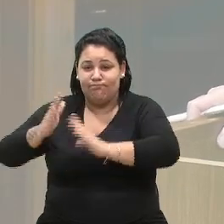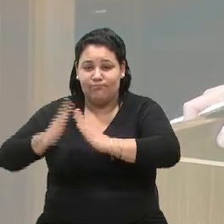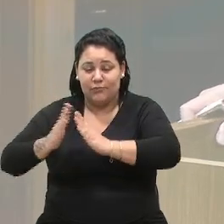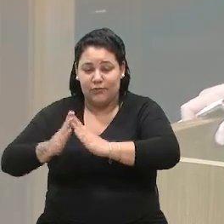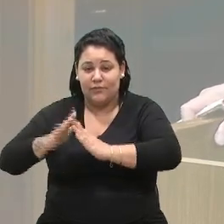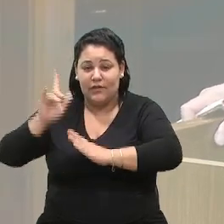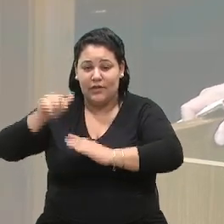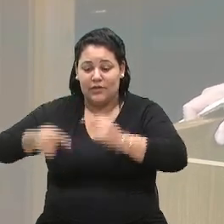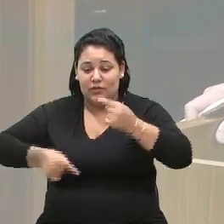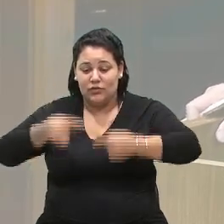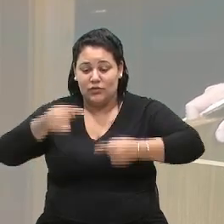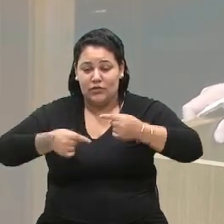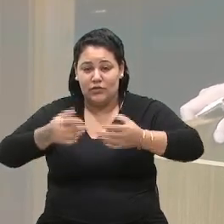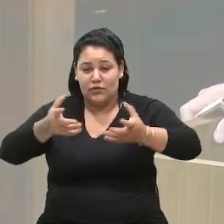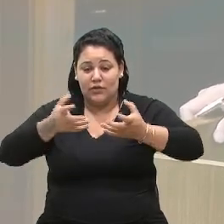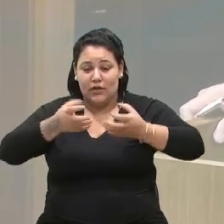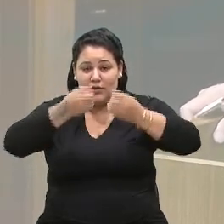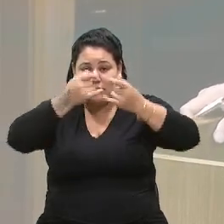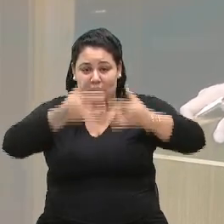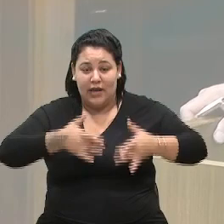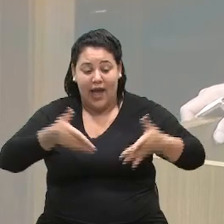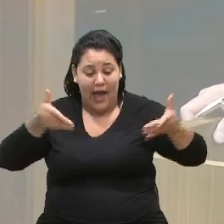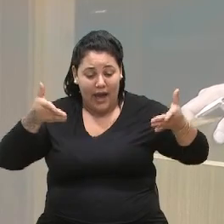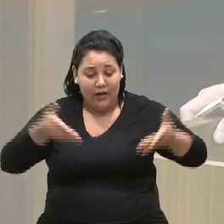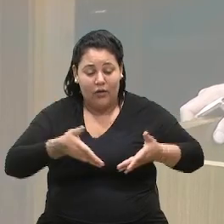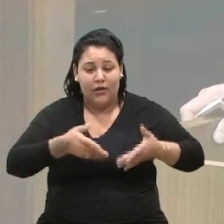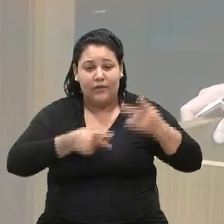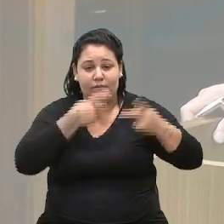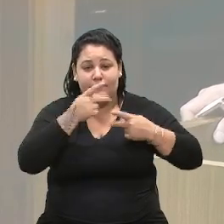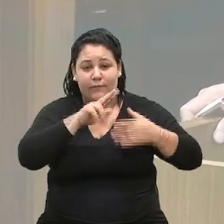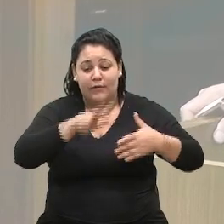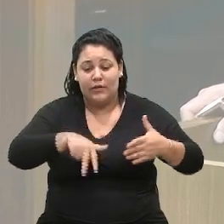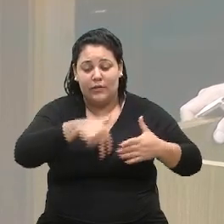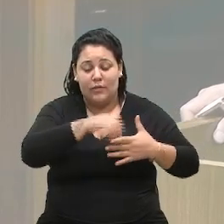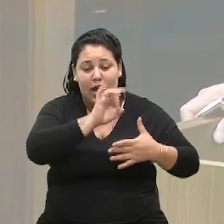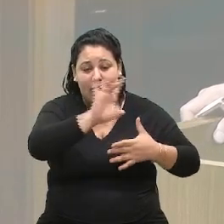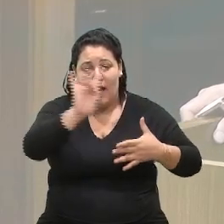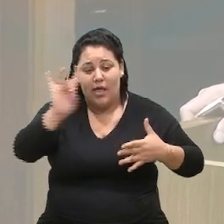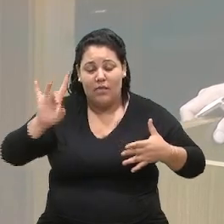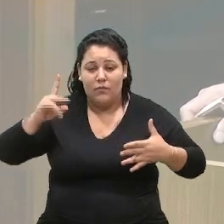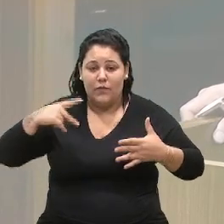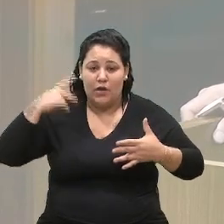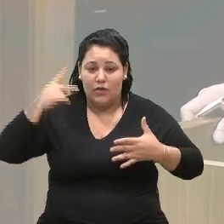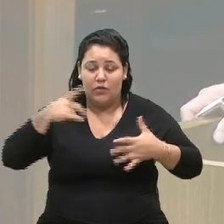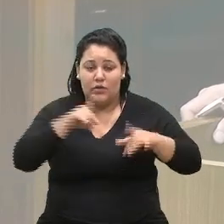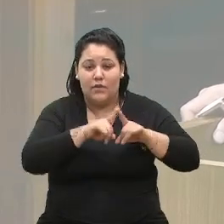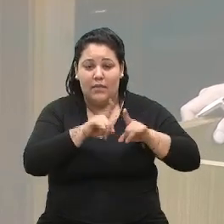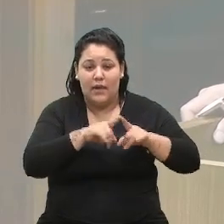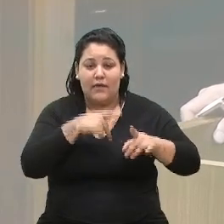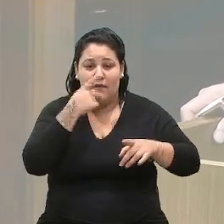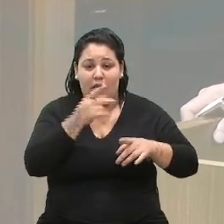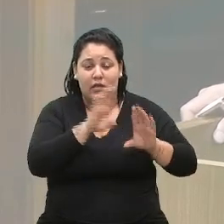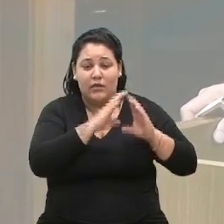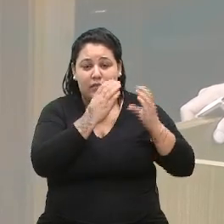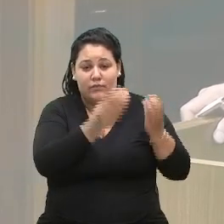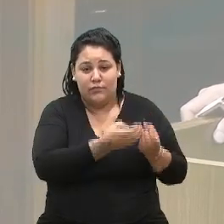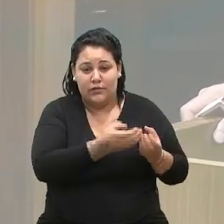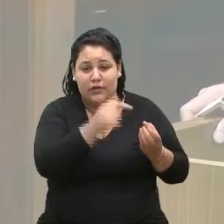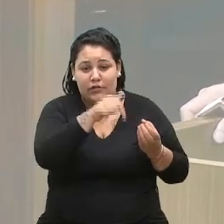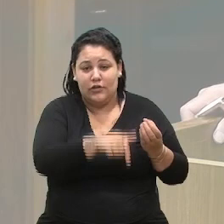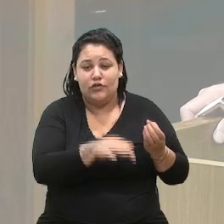que eu quero trazer aqui à baila a cada um dos nobres pares e a população de Caxias do Sul.